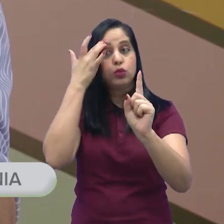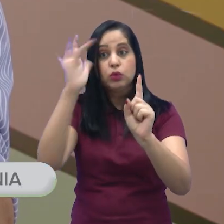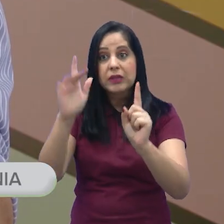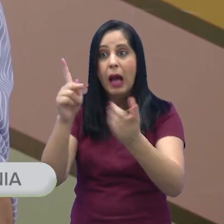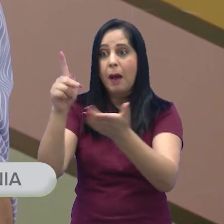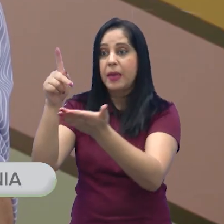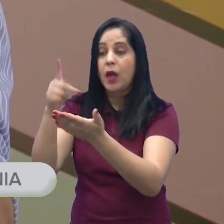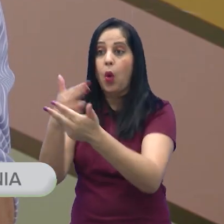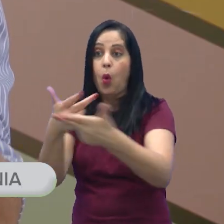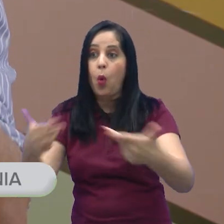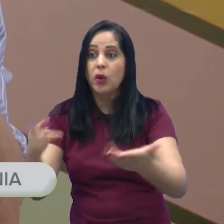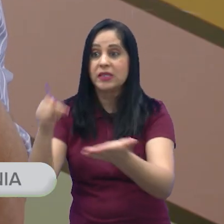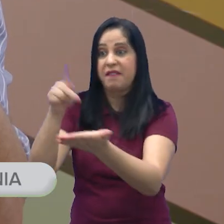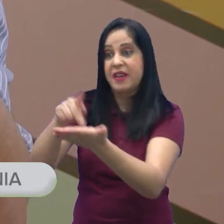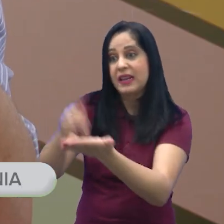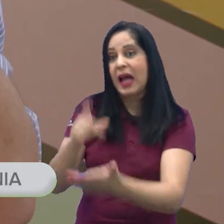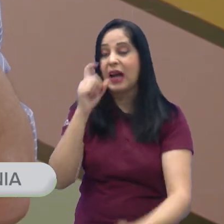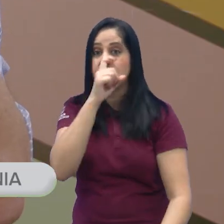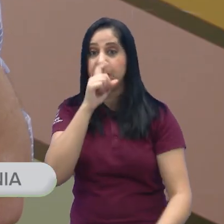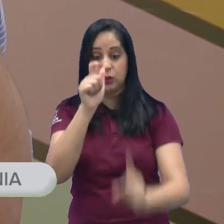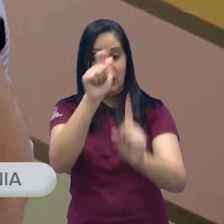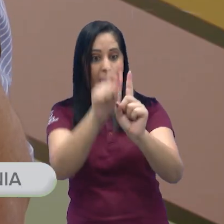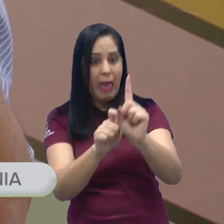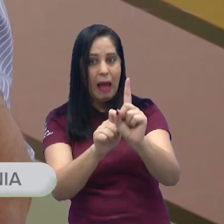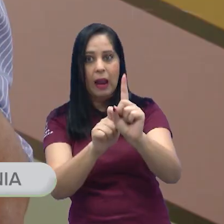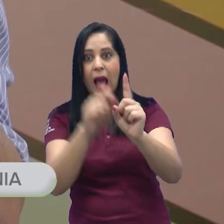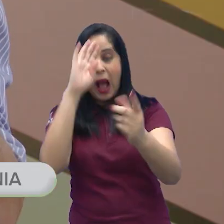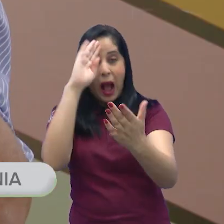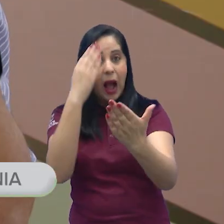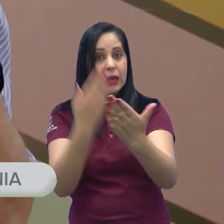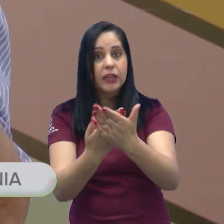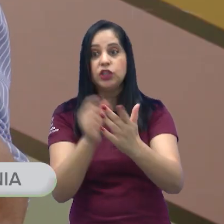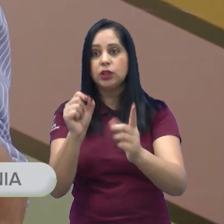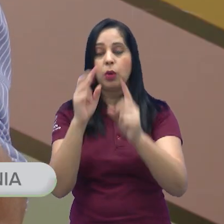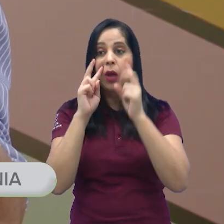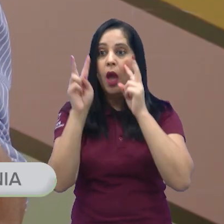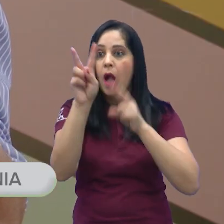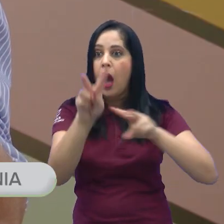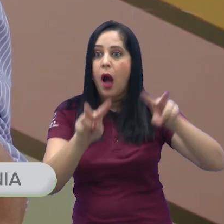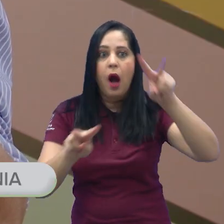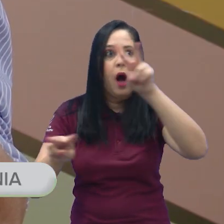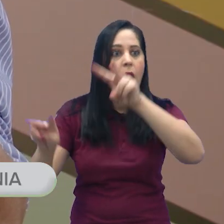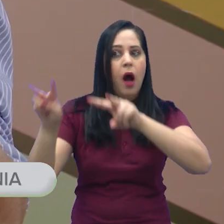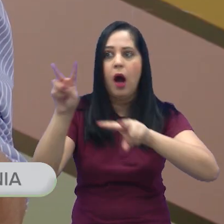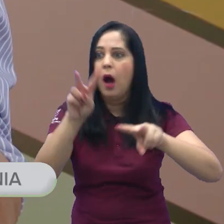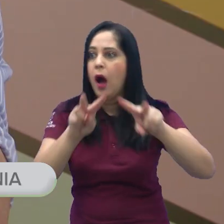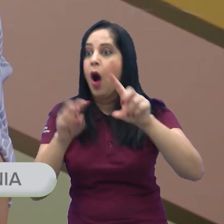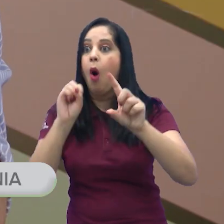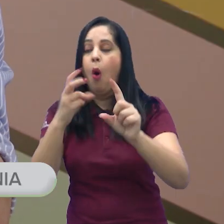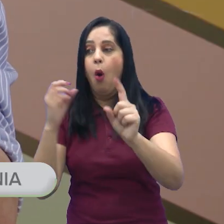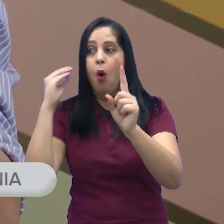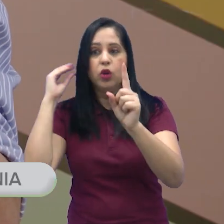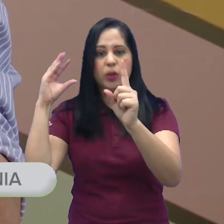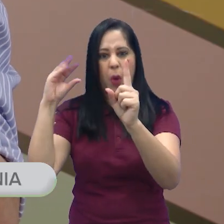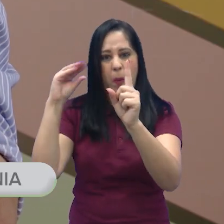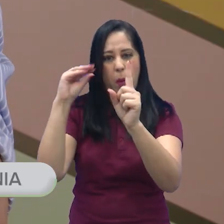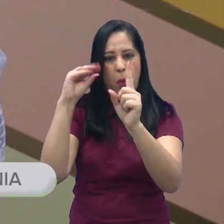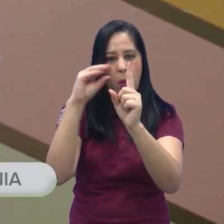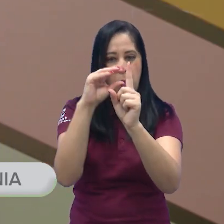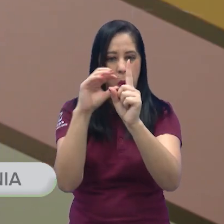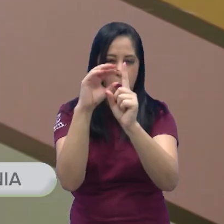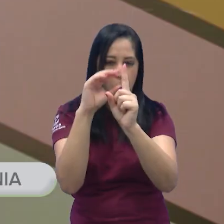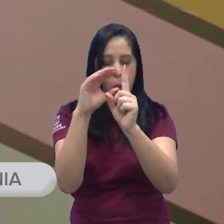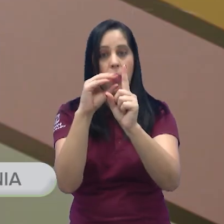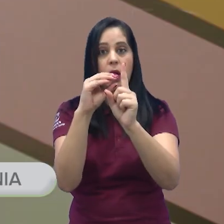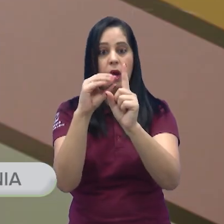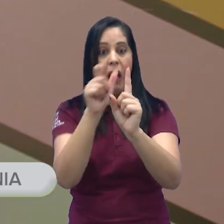verdades dela, ela acredita no que ela está vendo, no que ela está ouvindo. E se você for